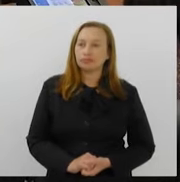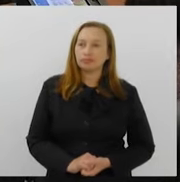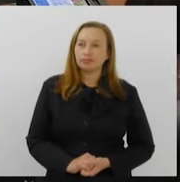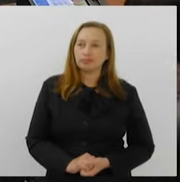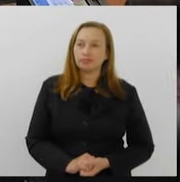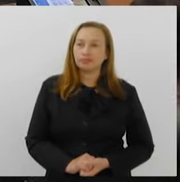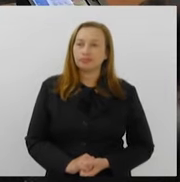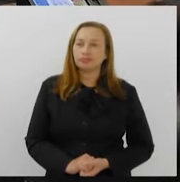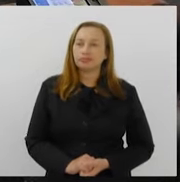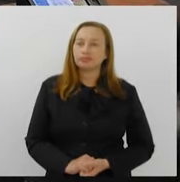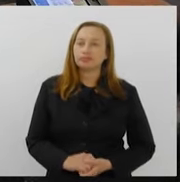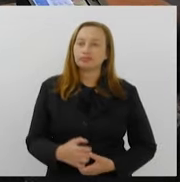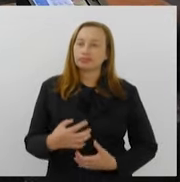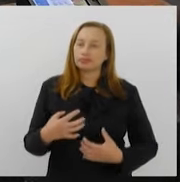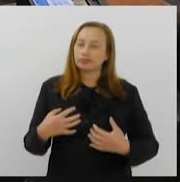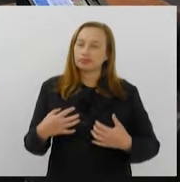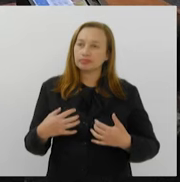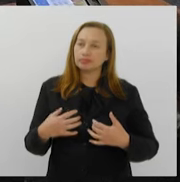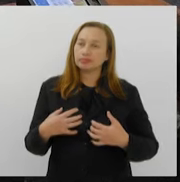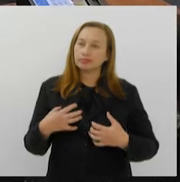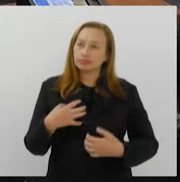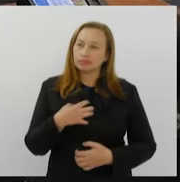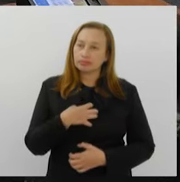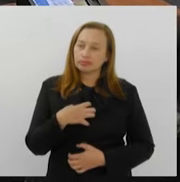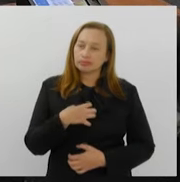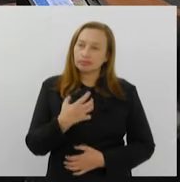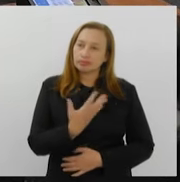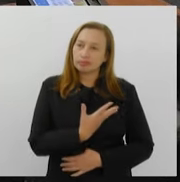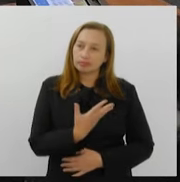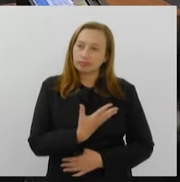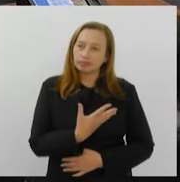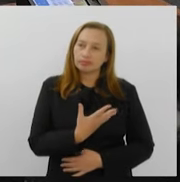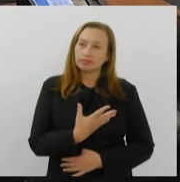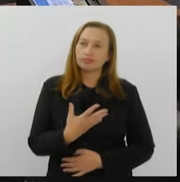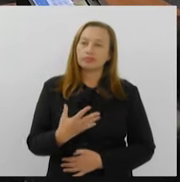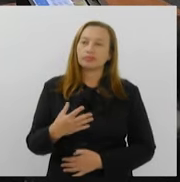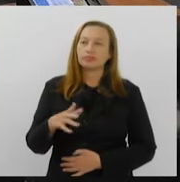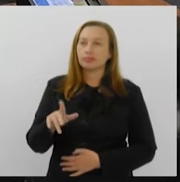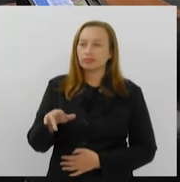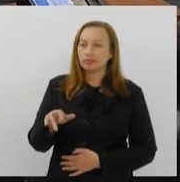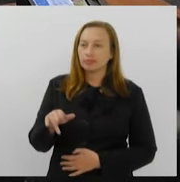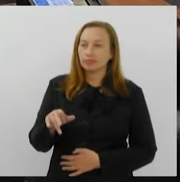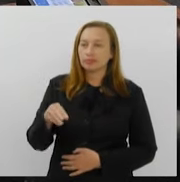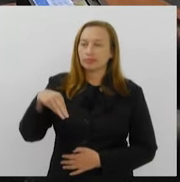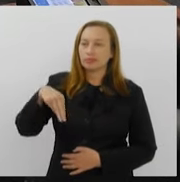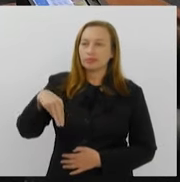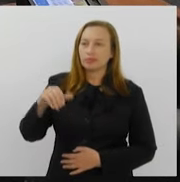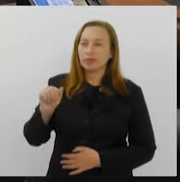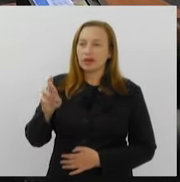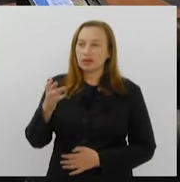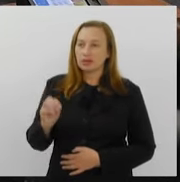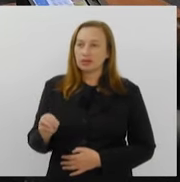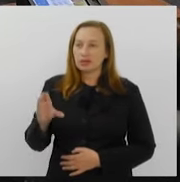Deixo aqui também meus sentimentos ao companheiro, querido irmão, deputado Márcio Canela, com quem